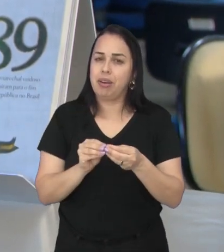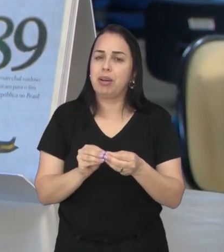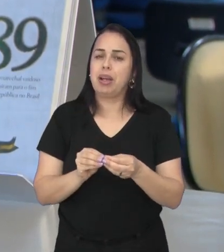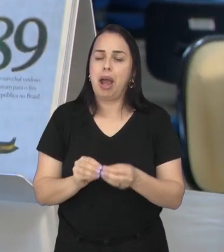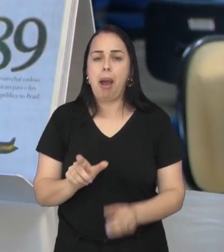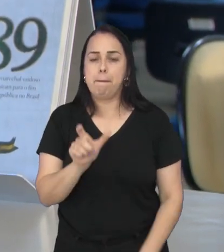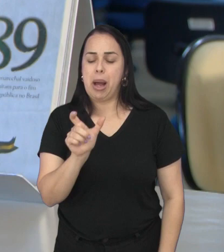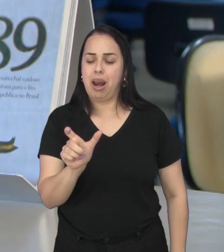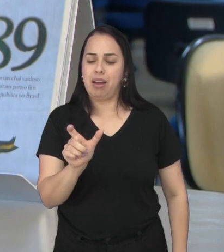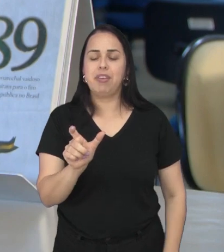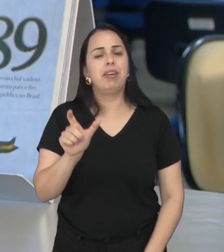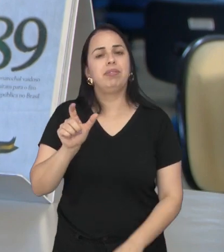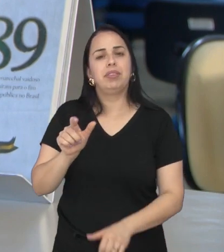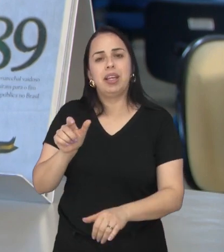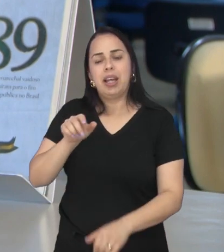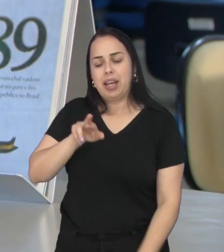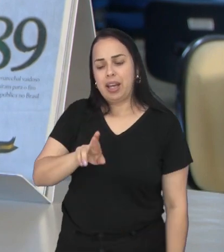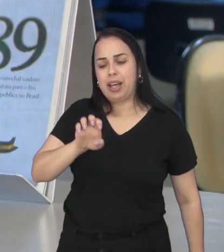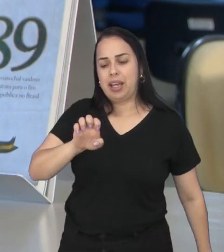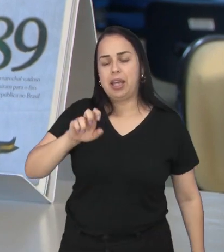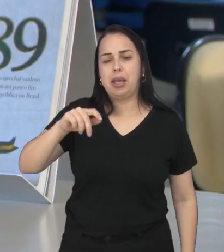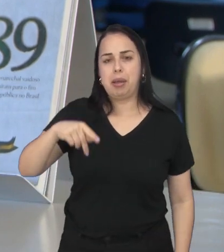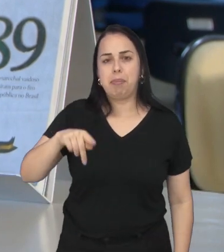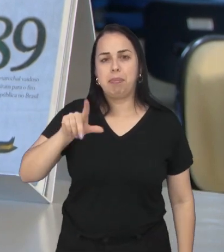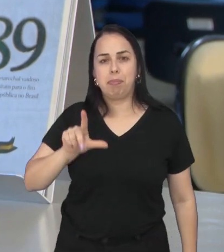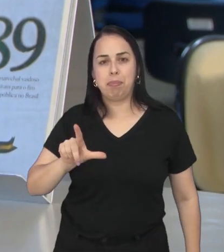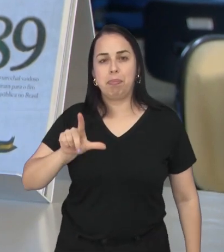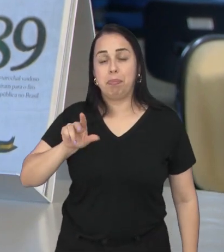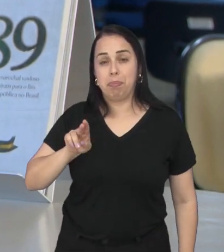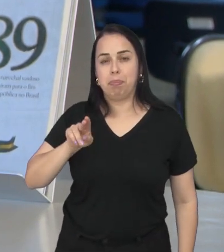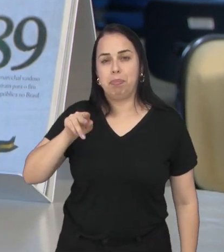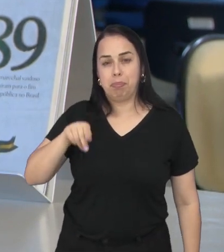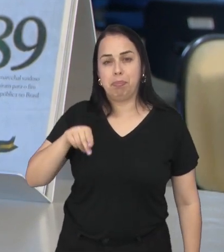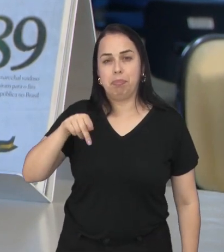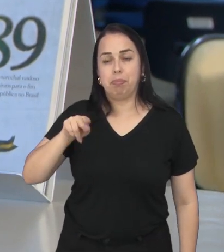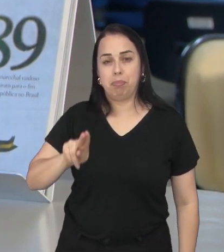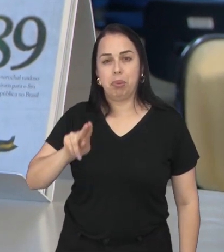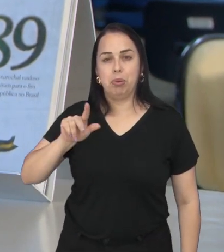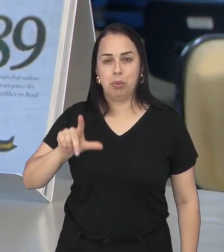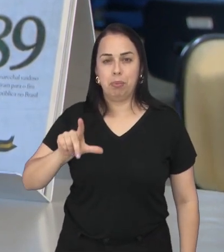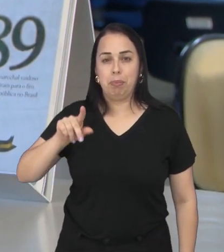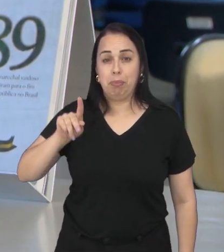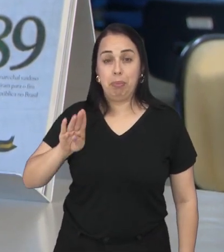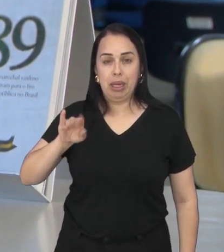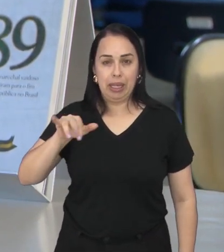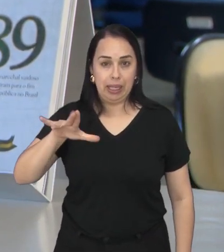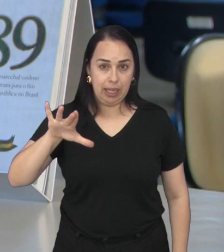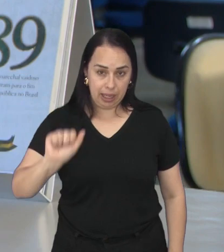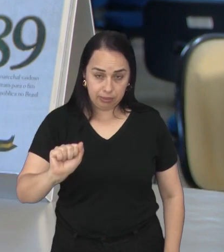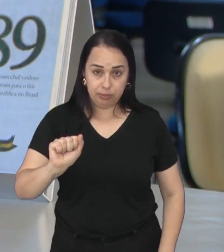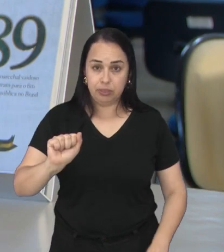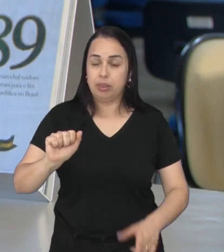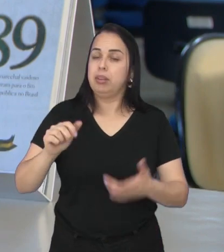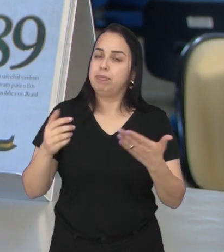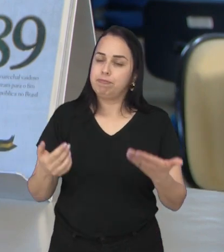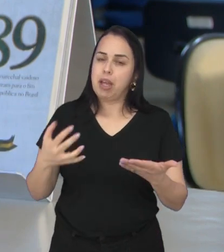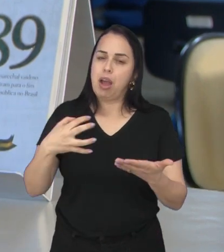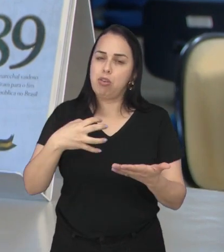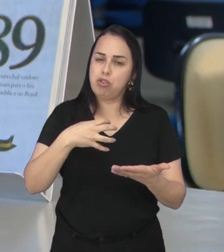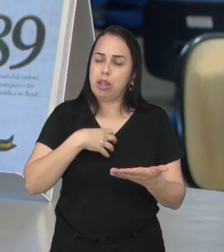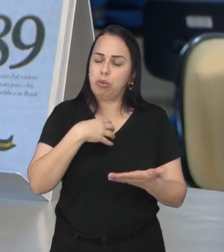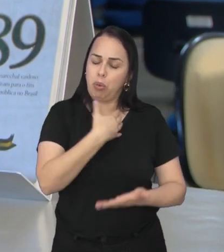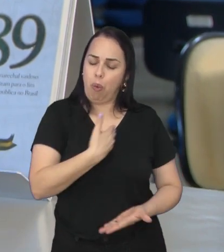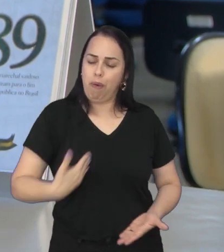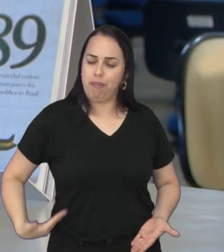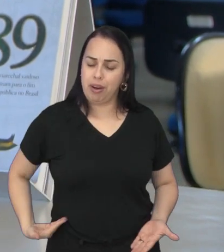palavra república. Primeiro que ela vem do latim, res publica, que significa coisa pública. Ou seja, é uma